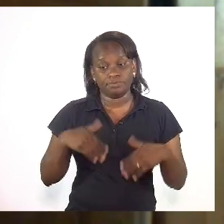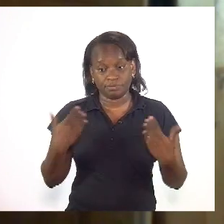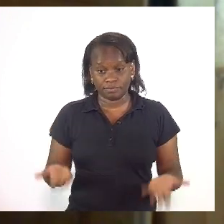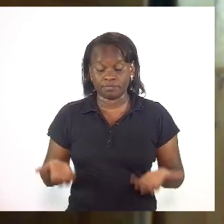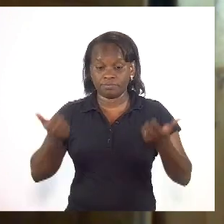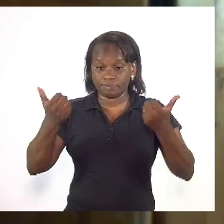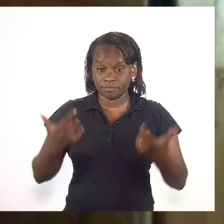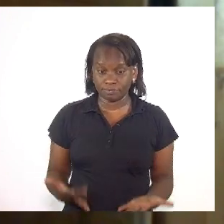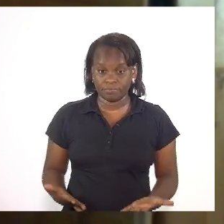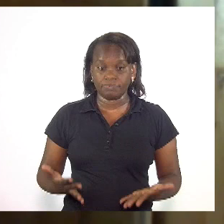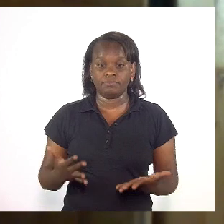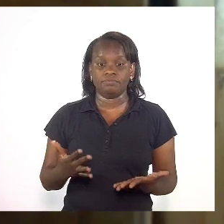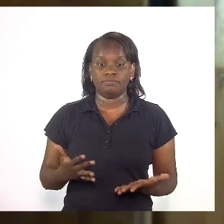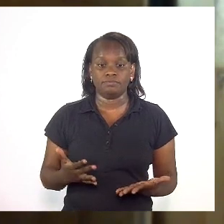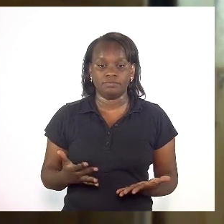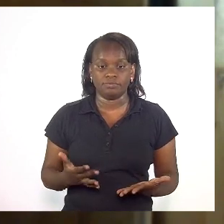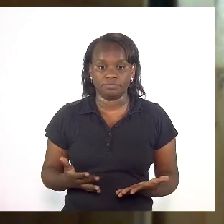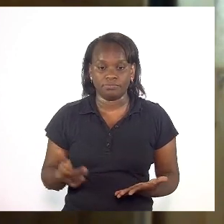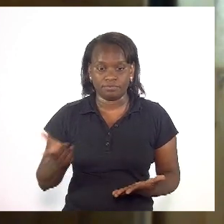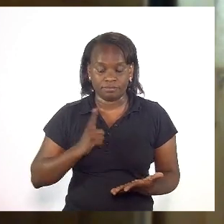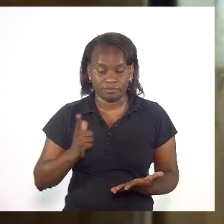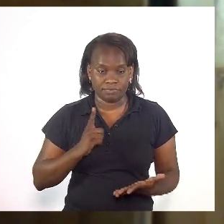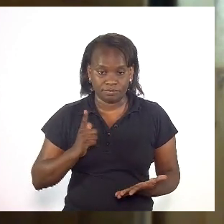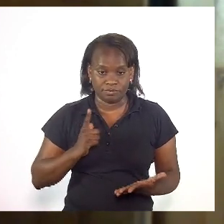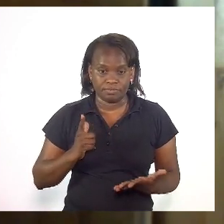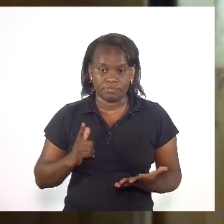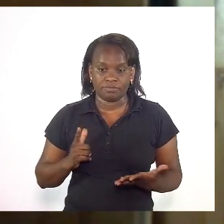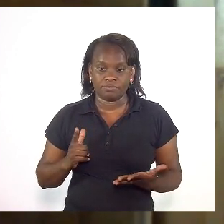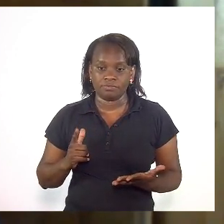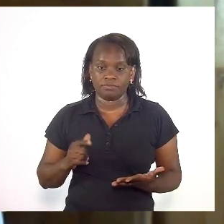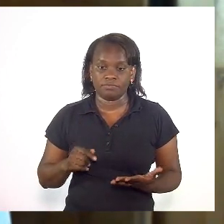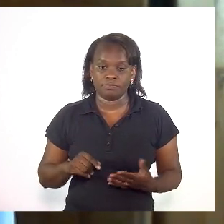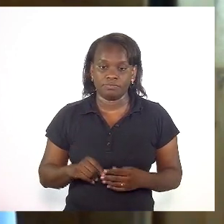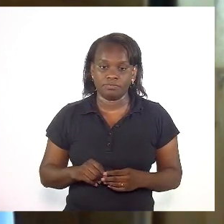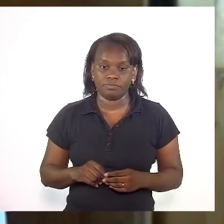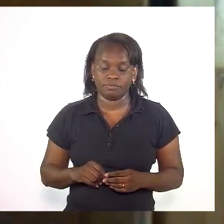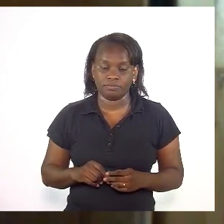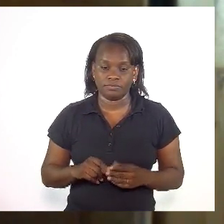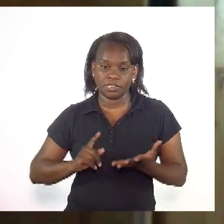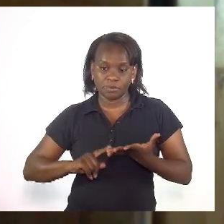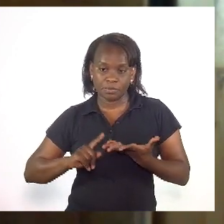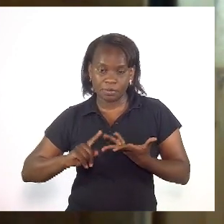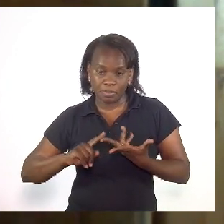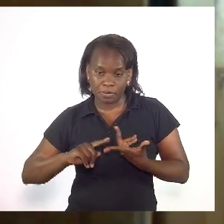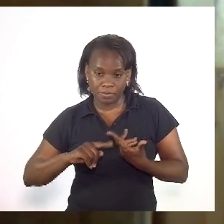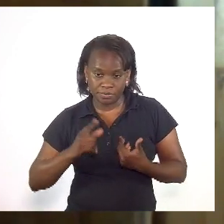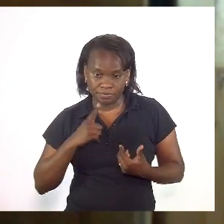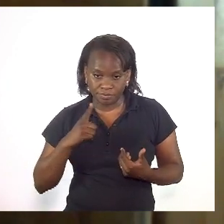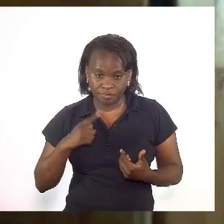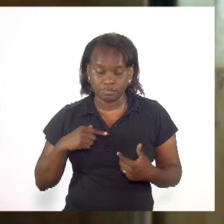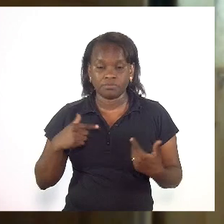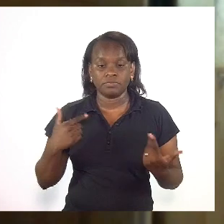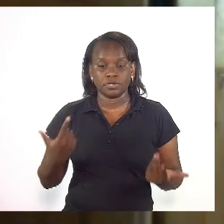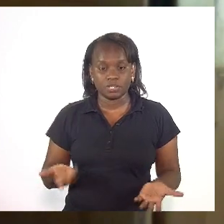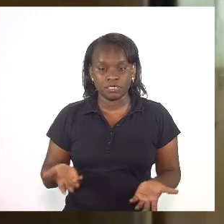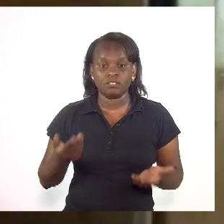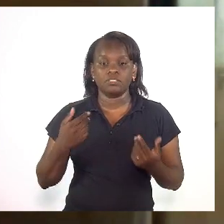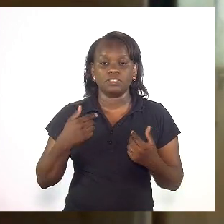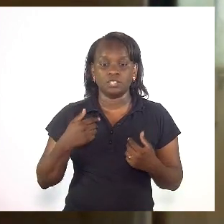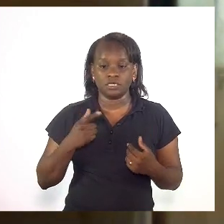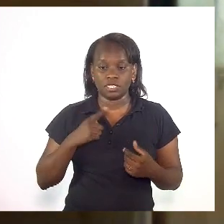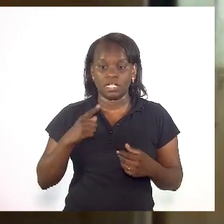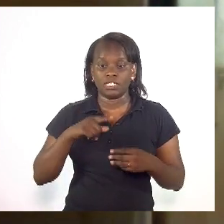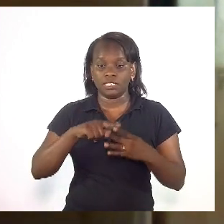posto, diante de tais premissas, analisei a conta sob